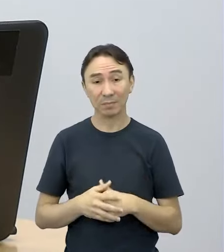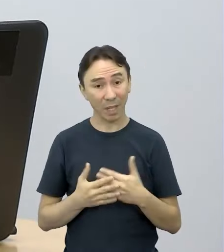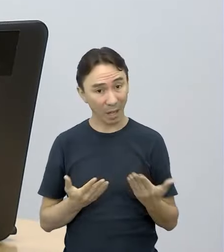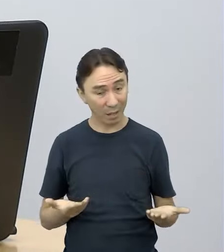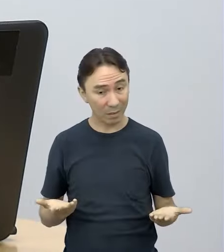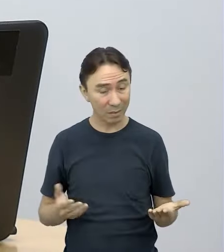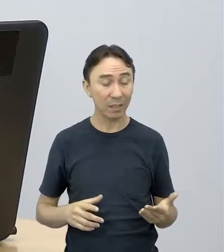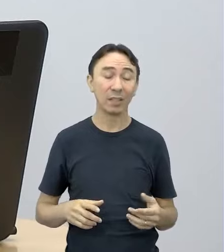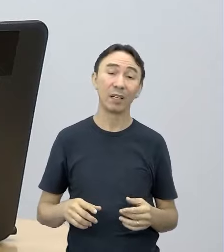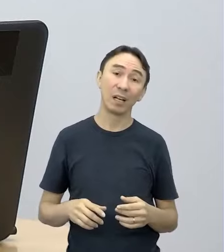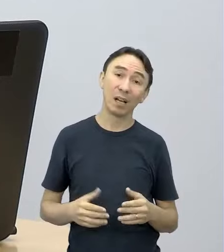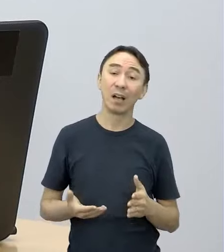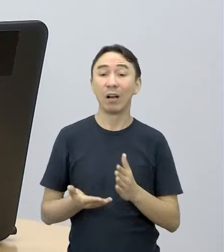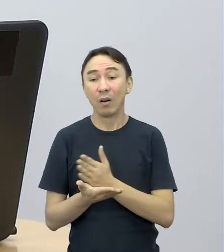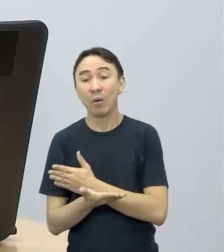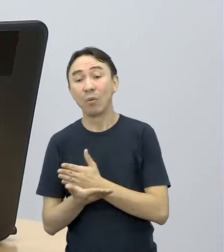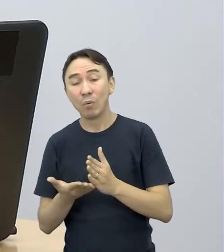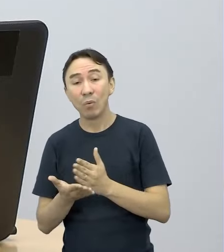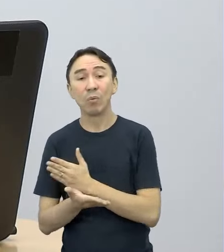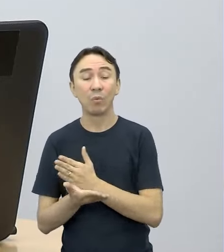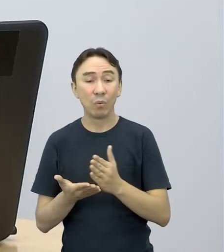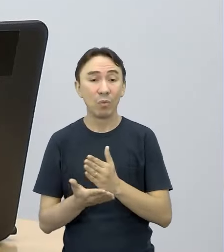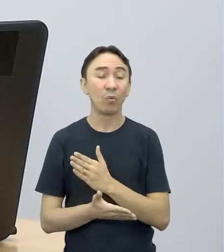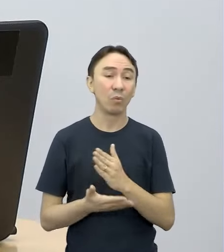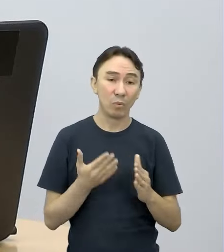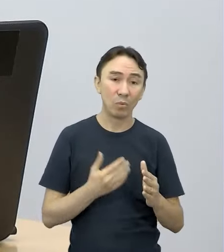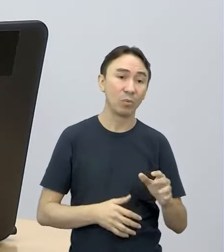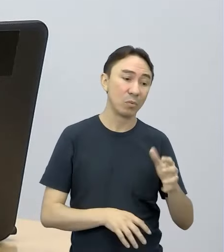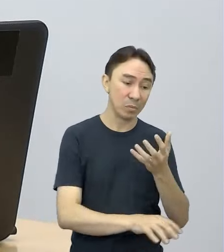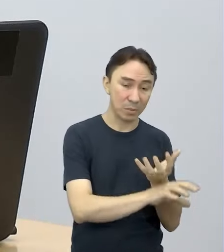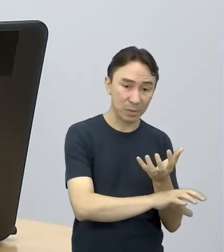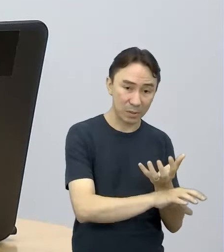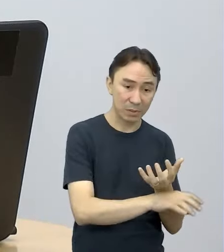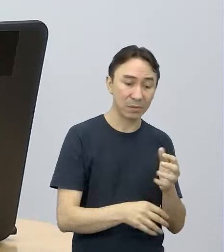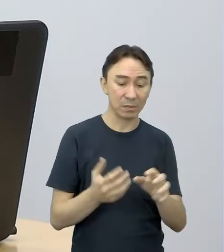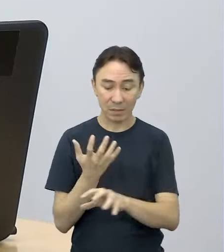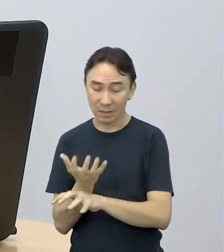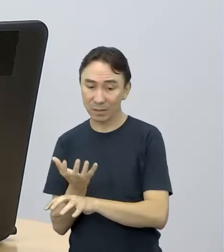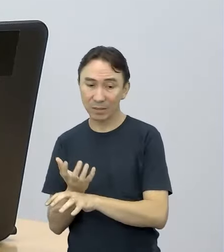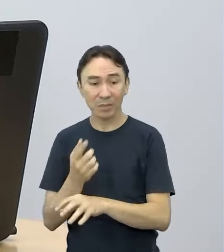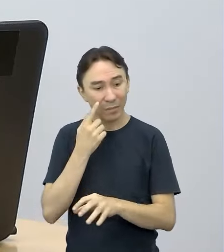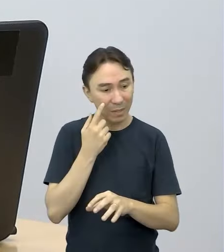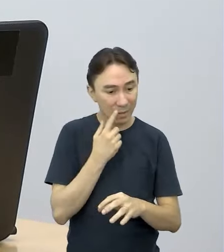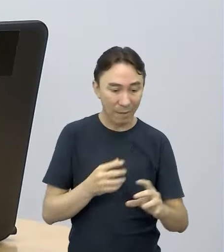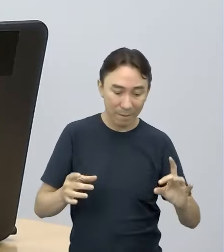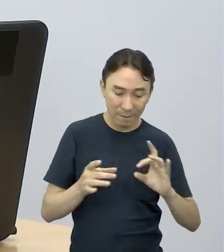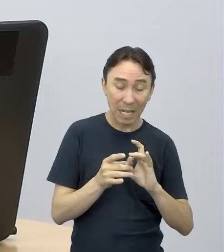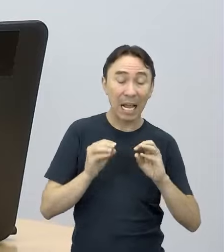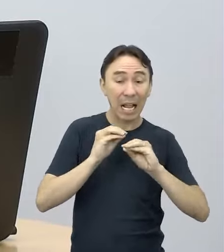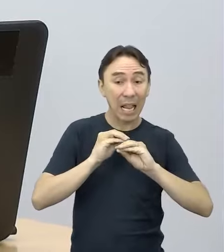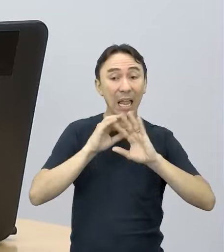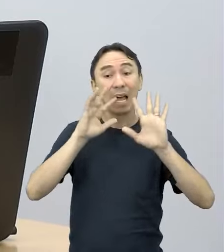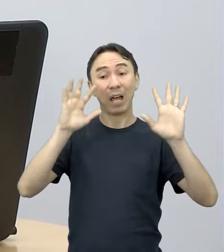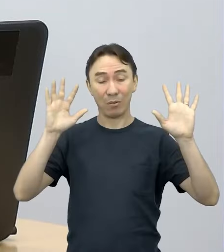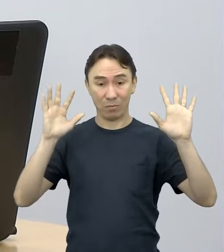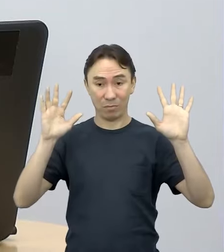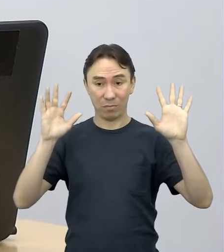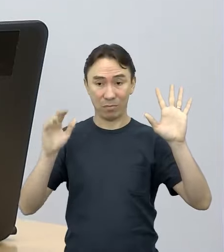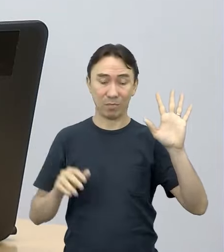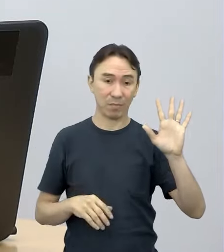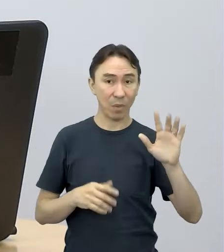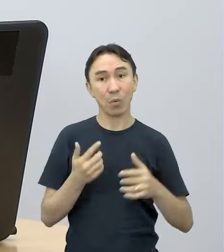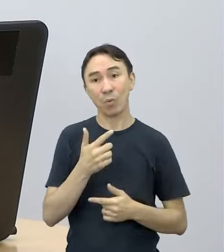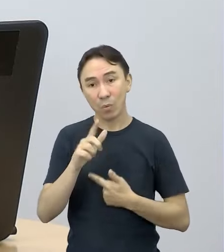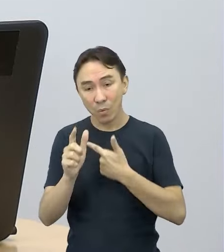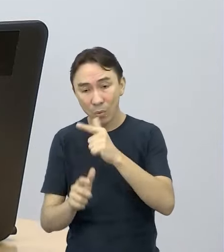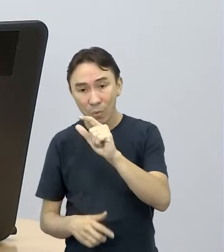alguns componentes a gente vê uma integração que ela é muito mais clara, né, e nos outros componentes a gente realmente tem que